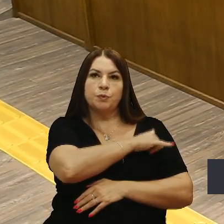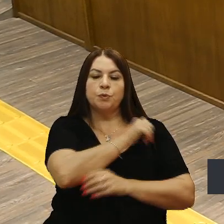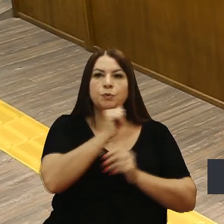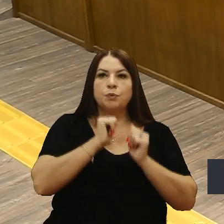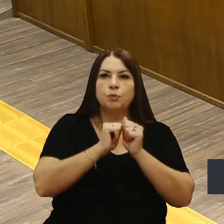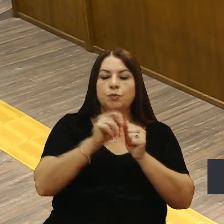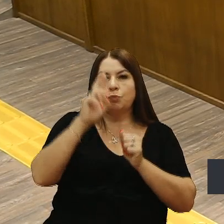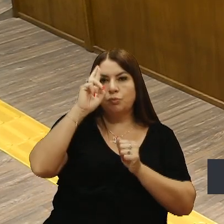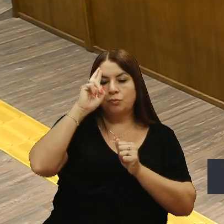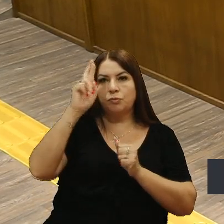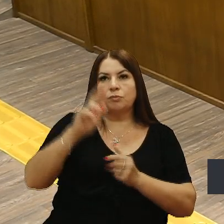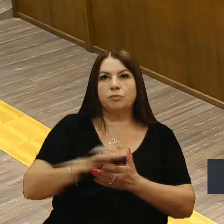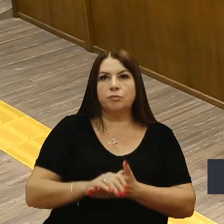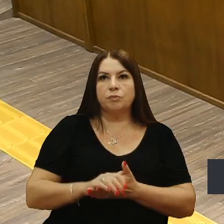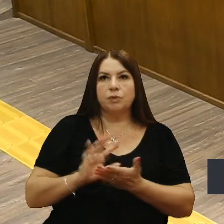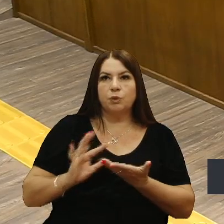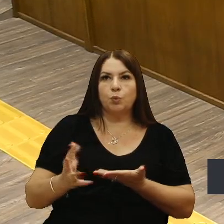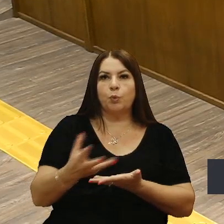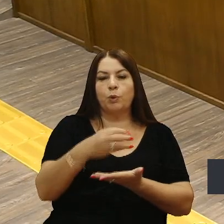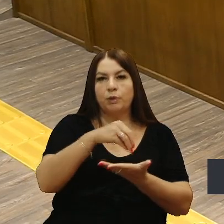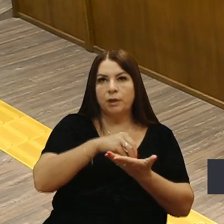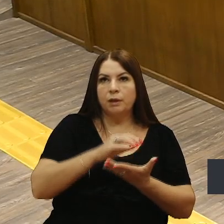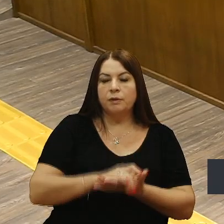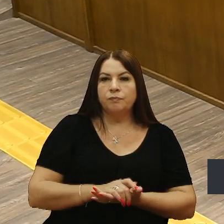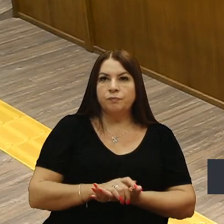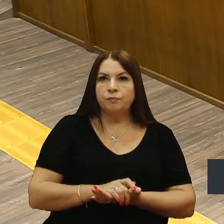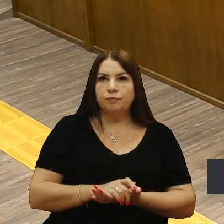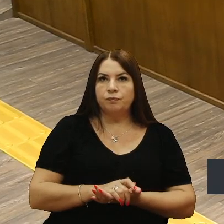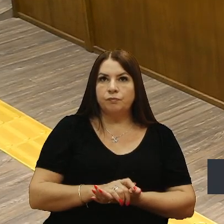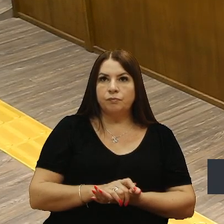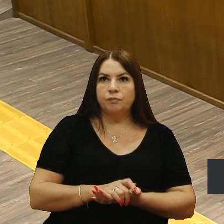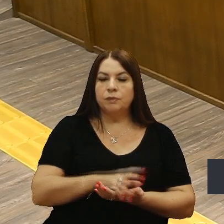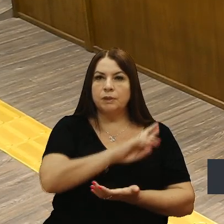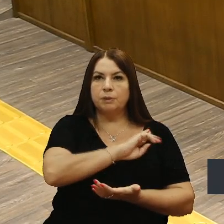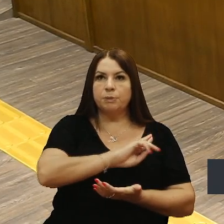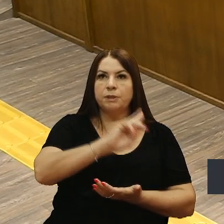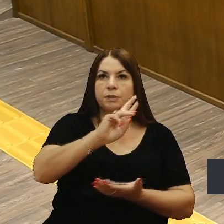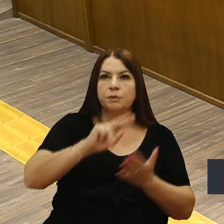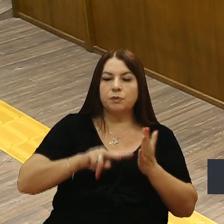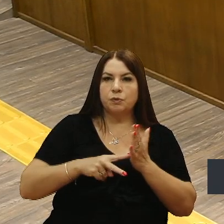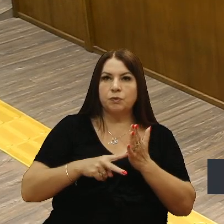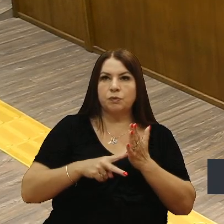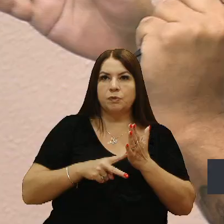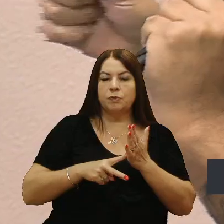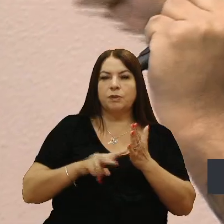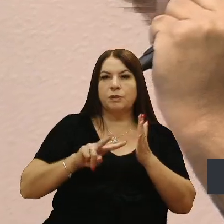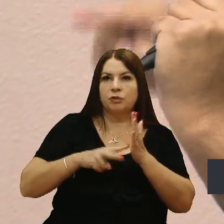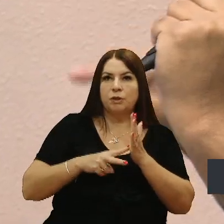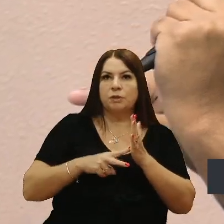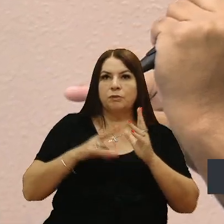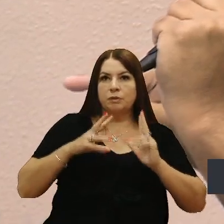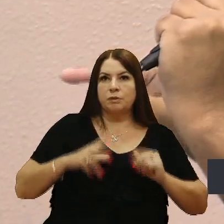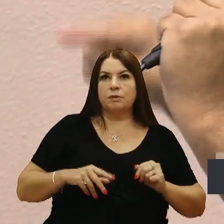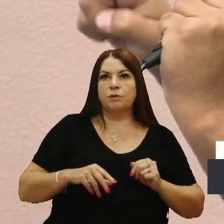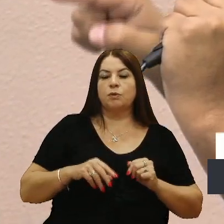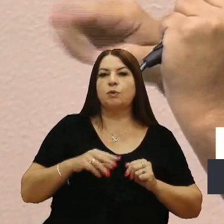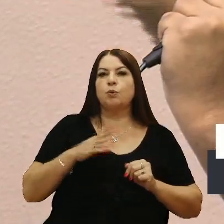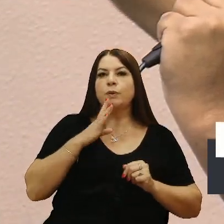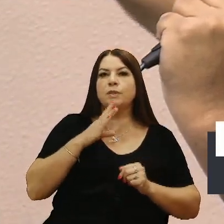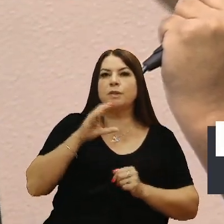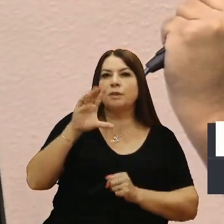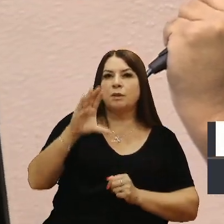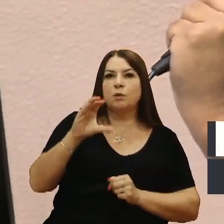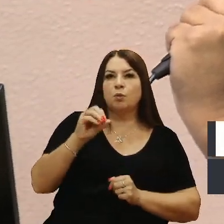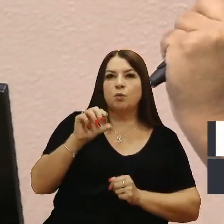com a direção da Codeca e a representação sindical do Sindilimp, conhecer a Conleurb, que